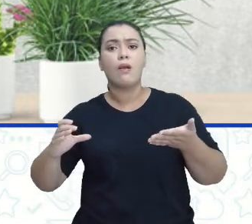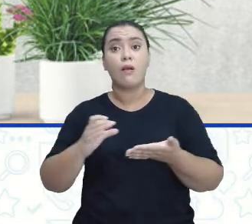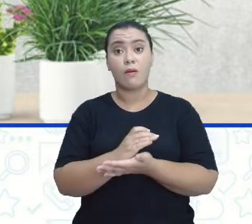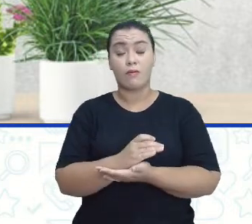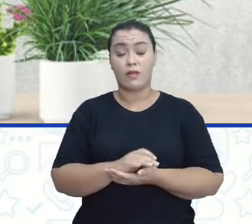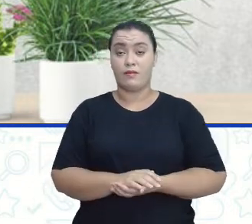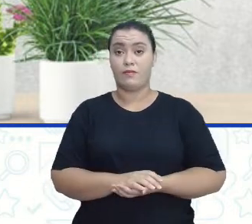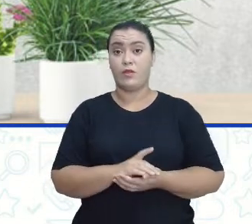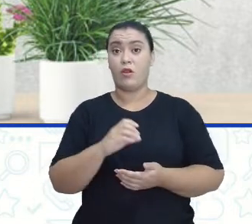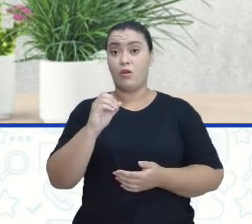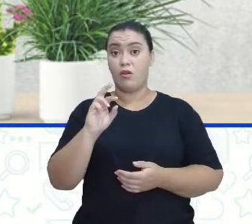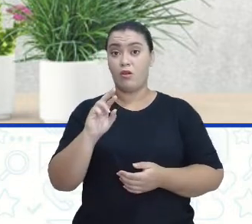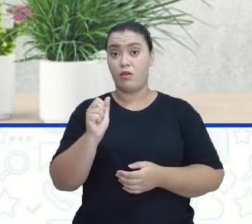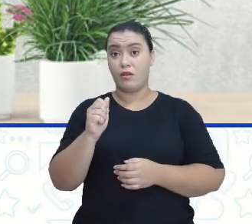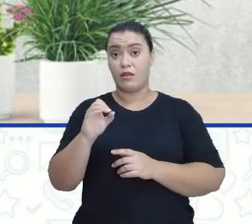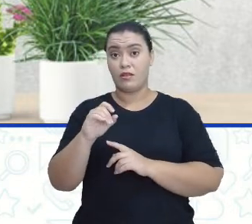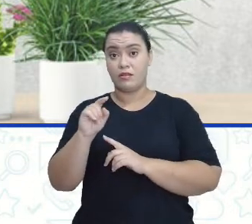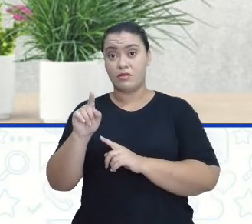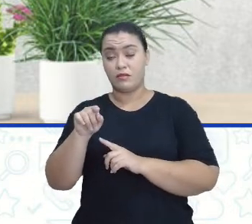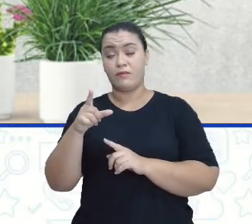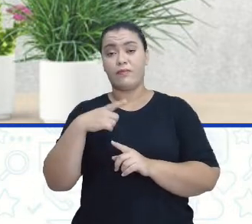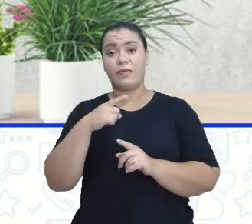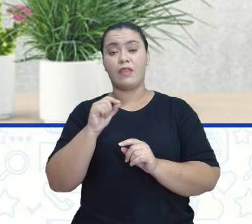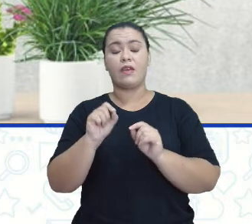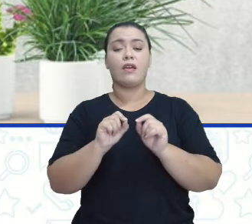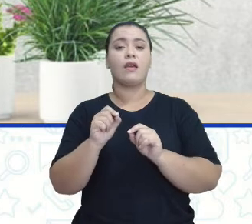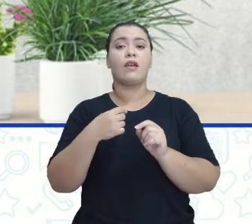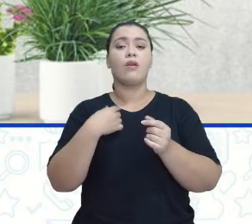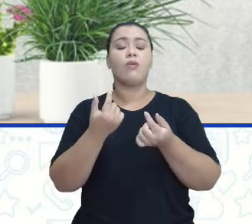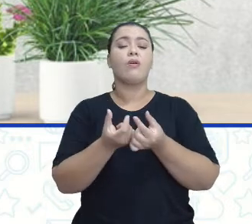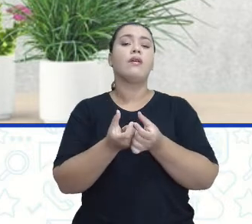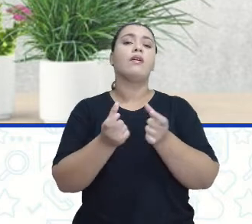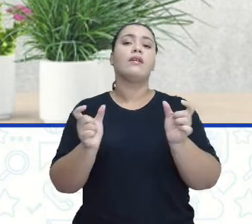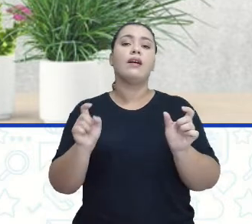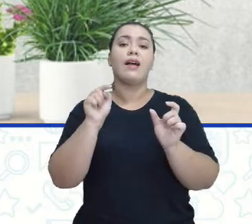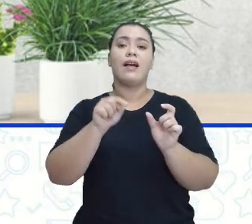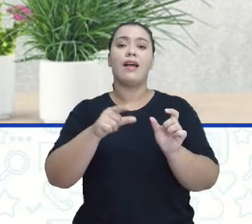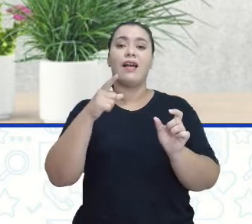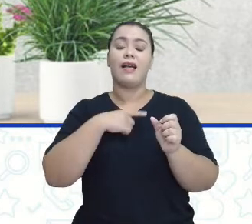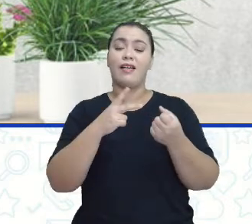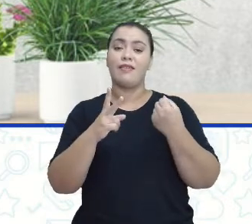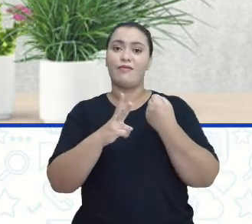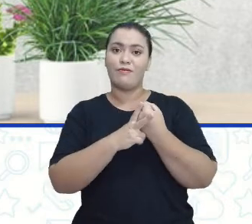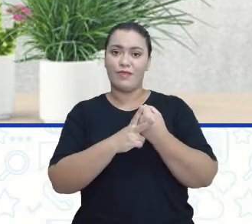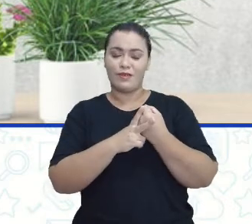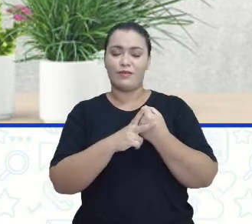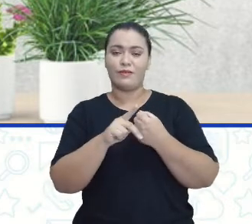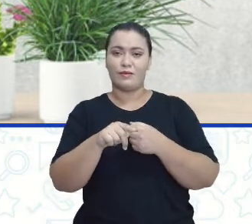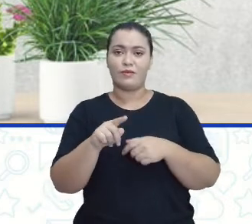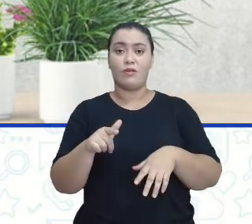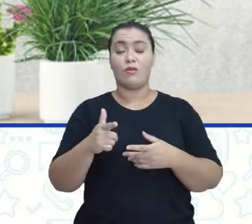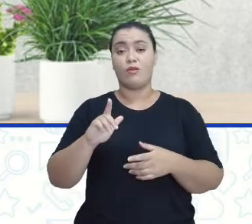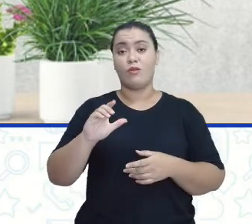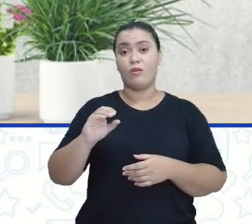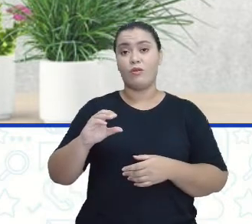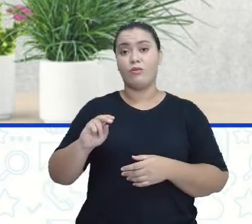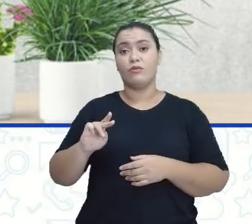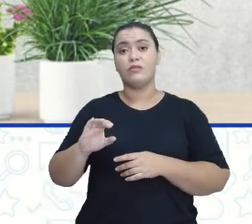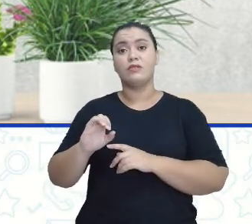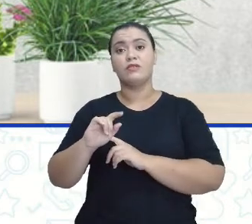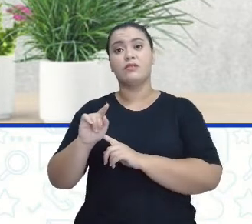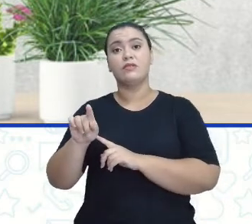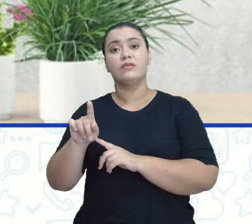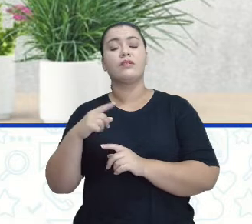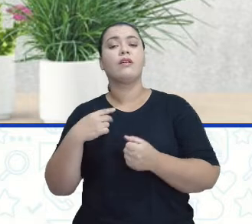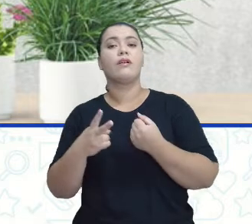sua vez, é um enunciado que contém um verbo ou uma locução verbal, isto é, uma expressão composta